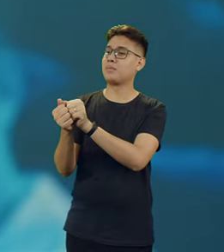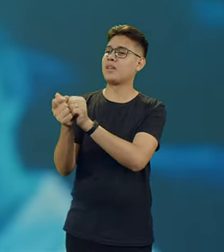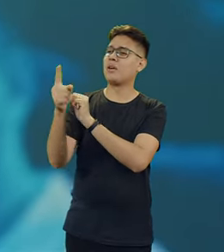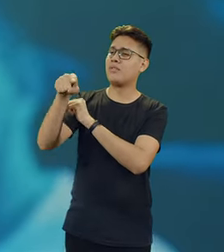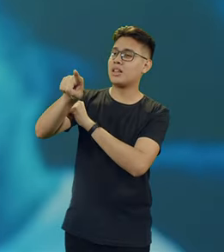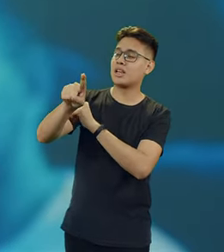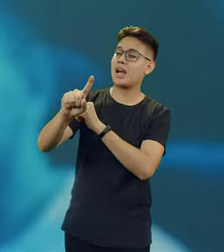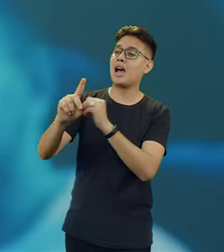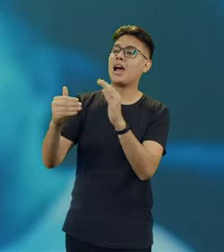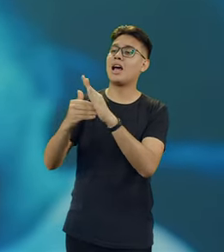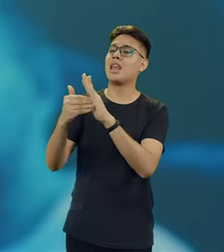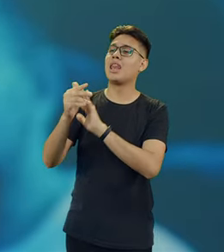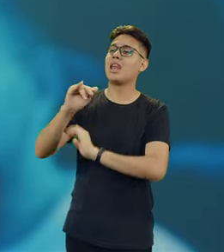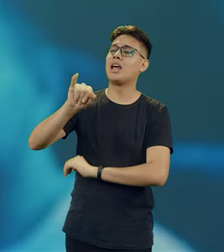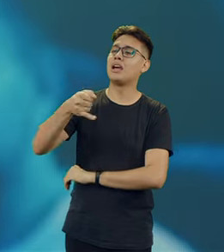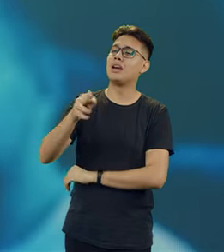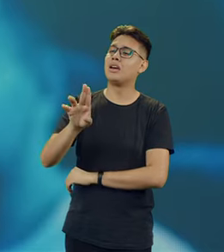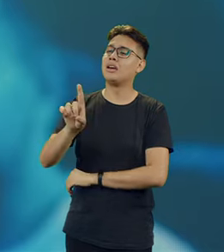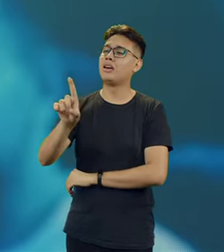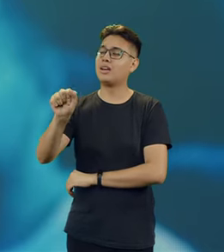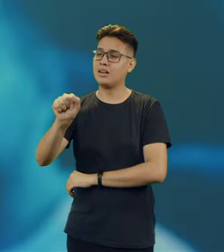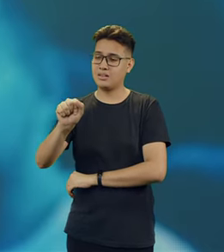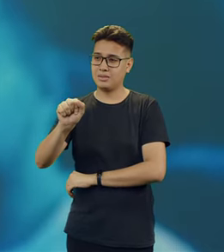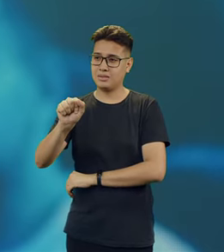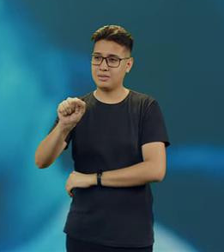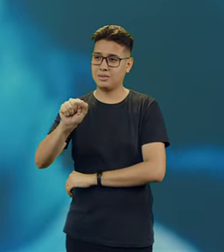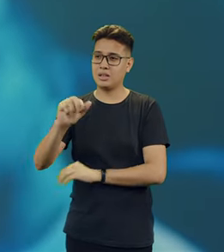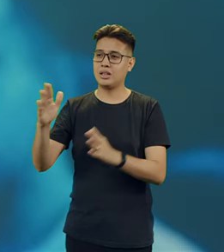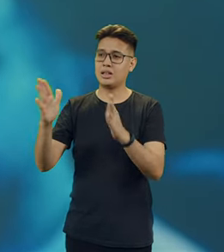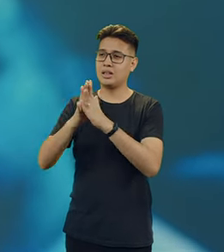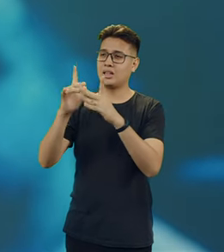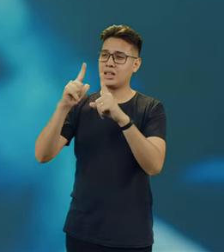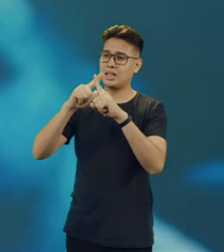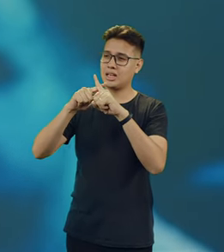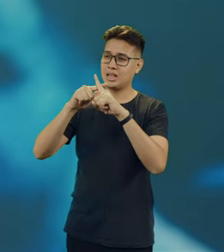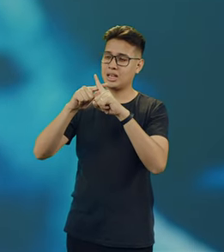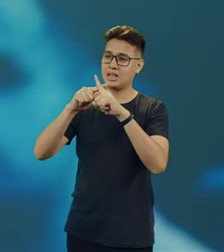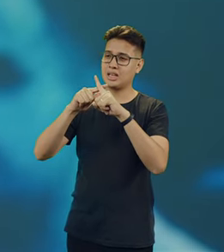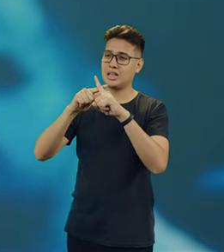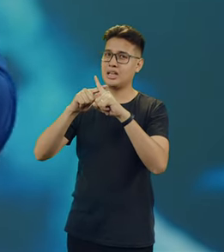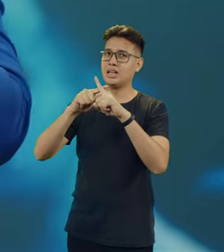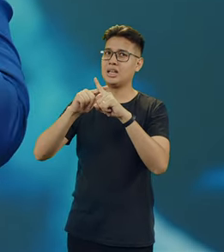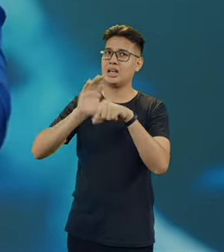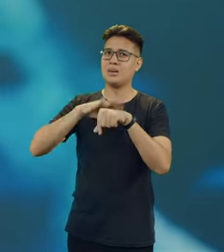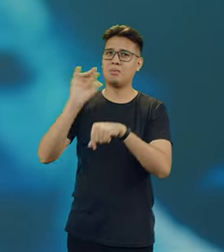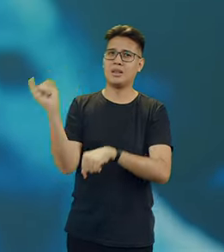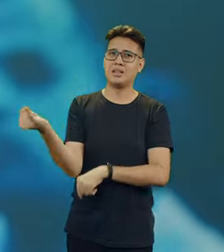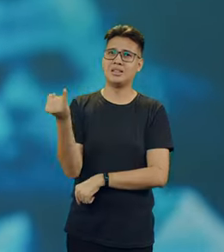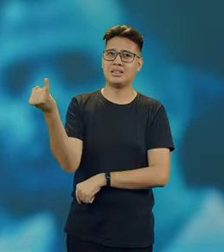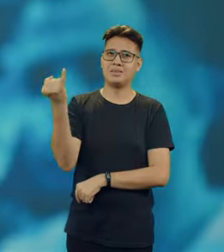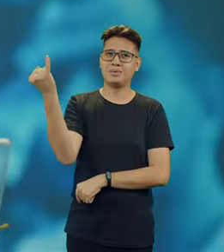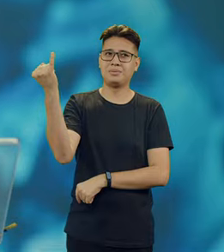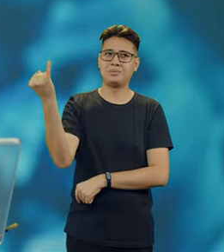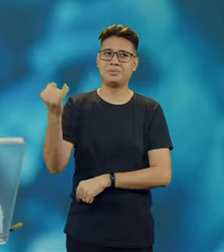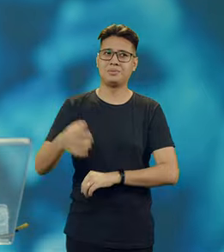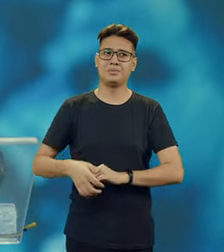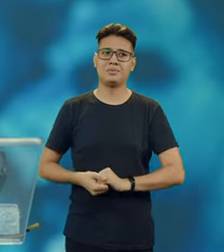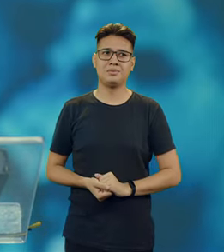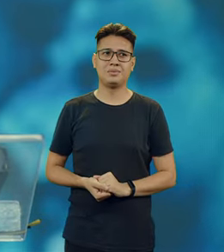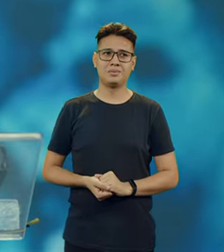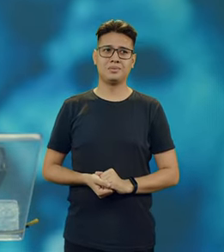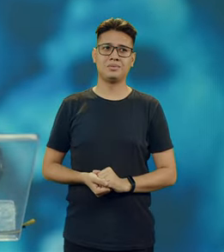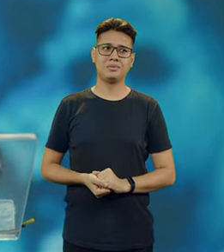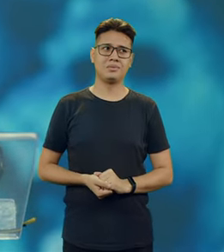enviaram para ajudar os cristãos na igreja mãe. A igreja gentílica ali da